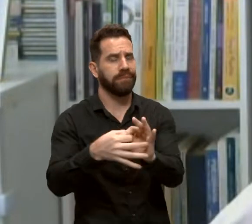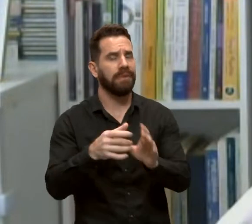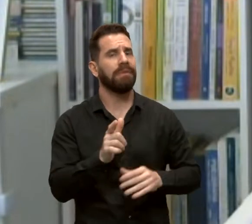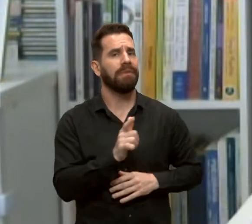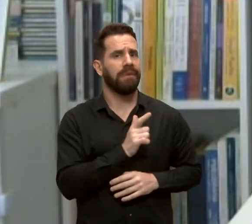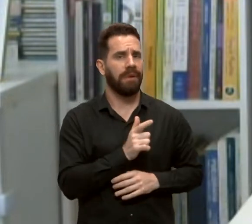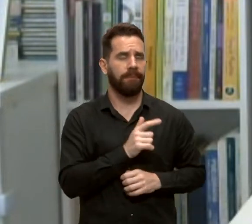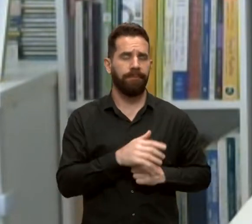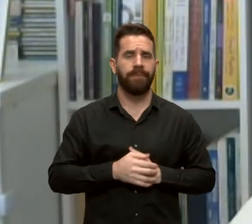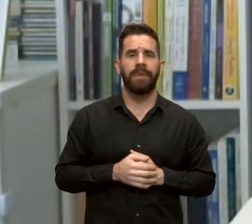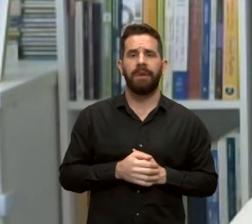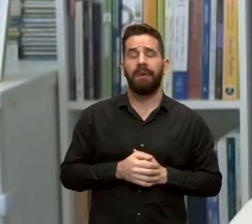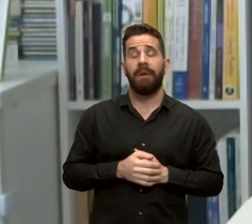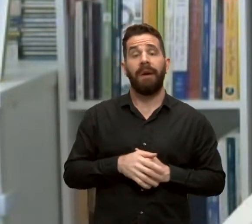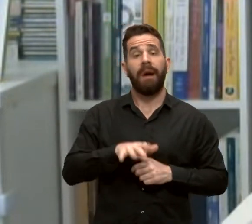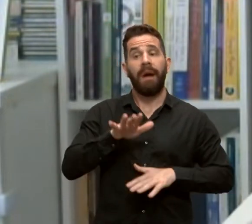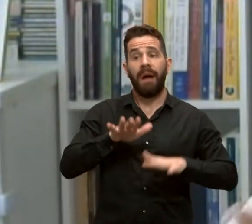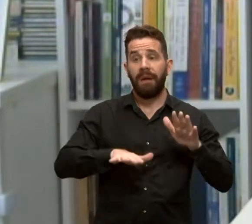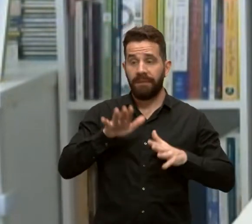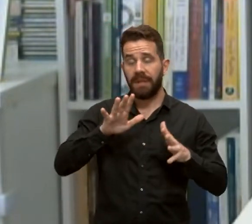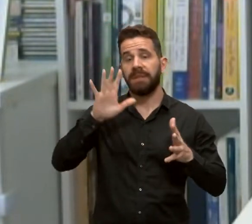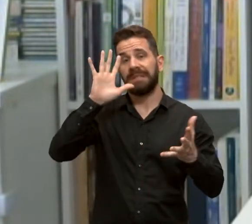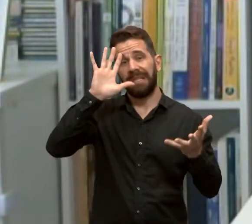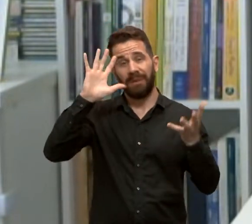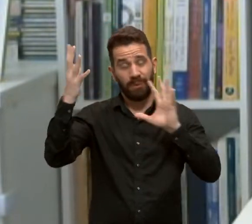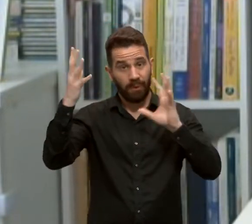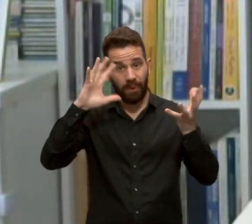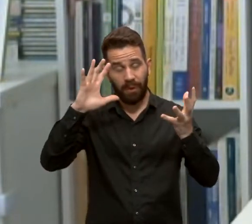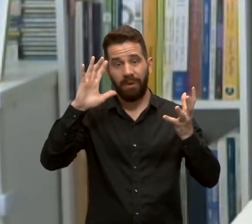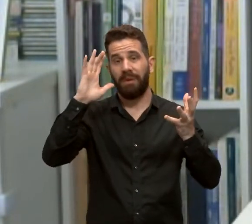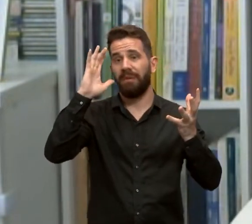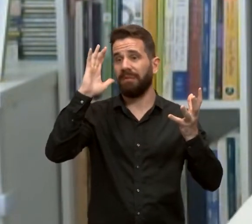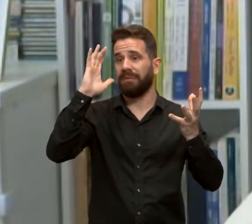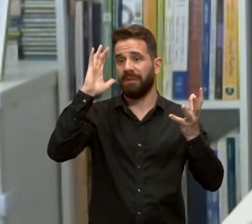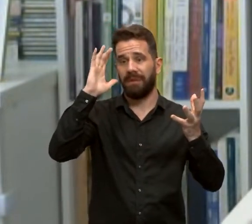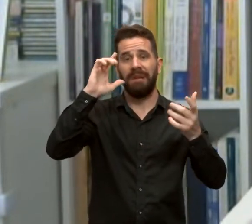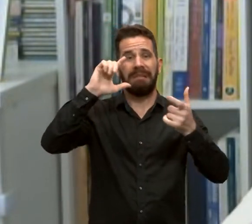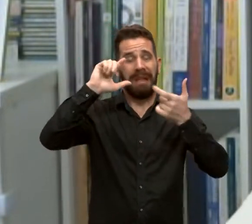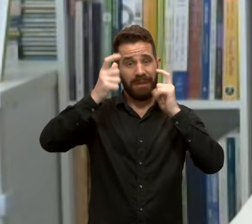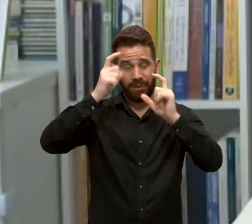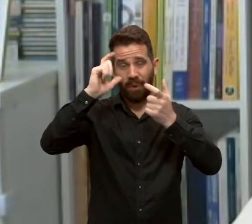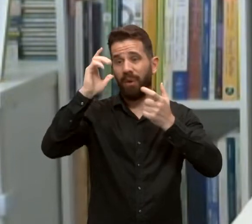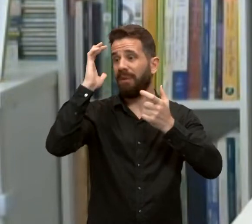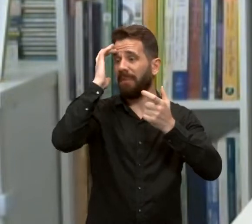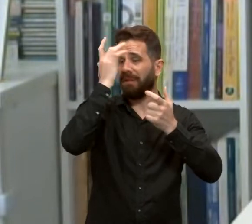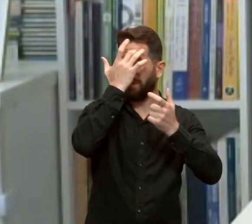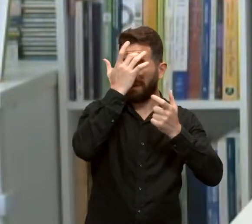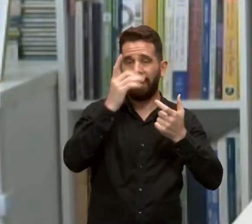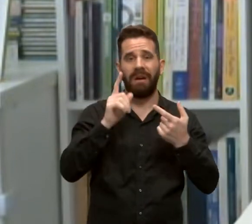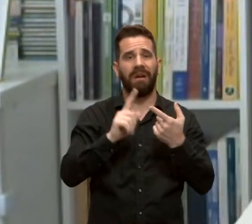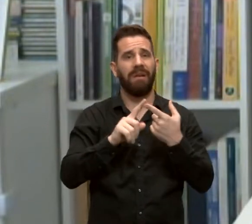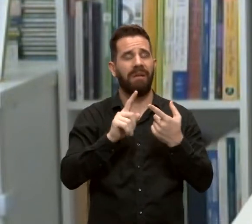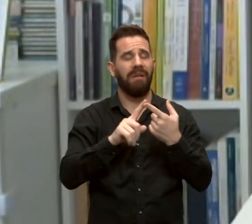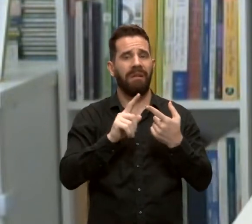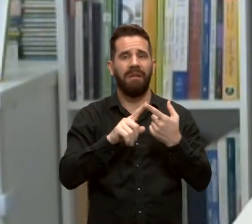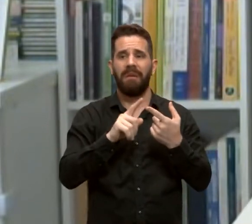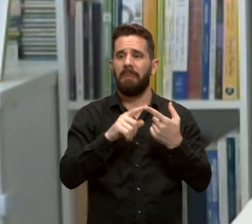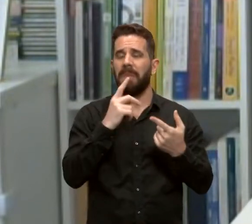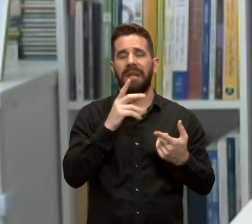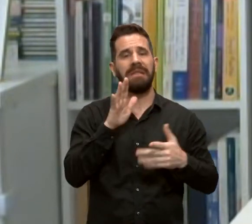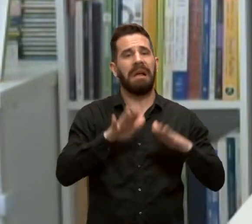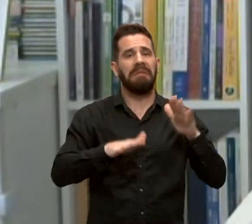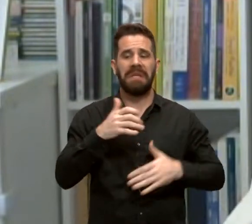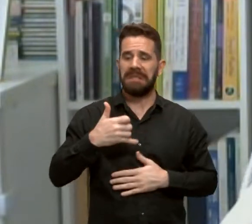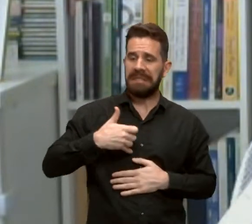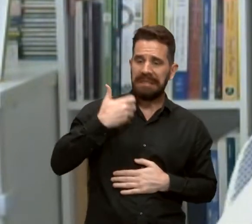um transtorno mental não tratado, uma perda, um luto não elaborado, a questão da idade, a questão de